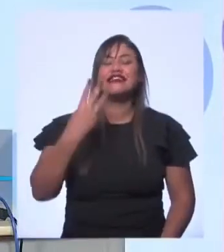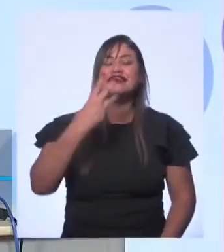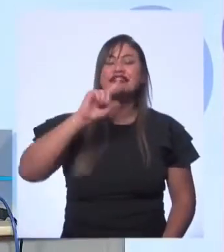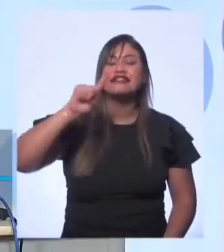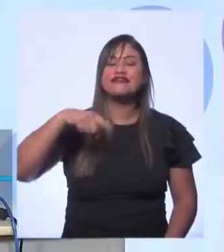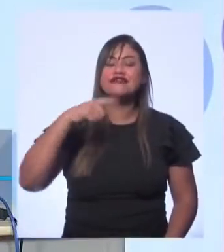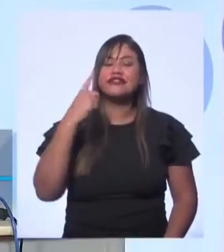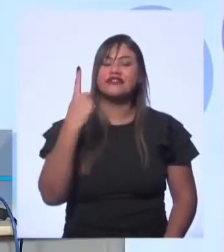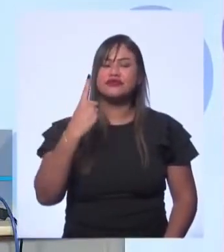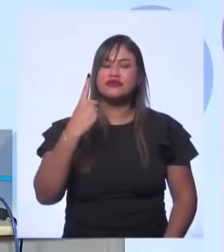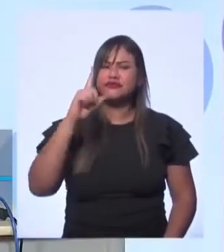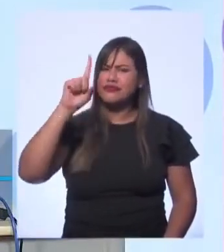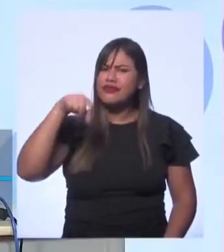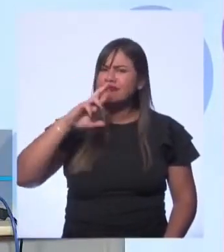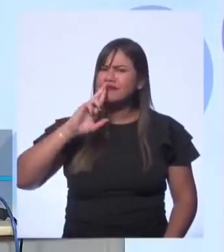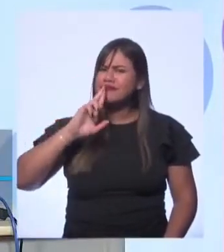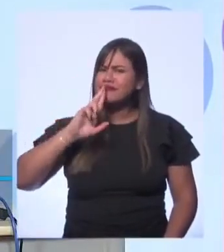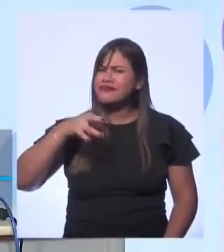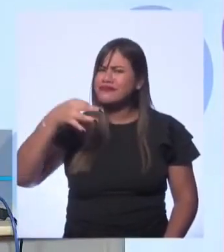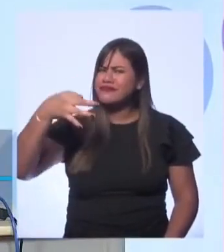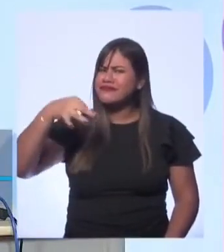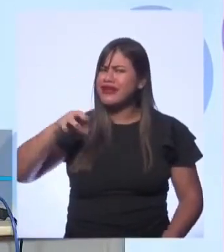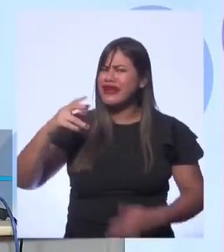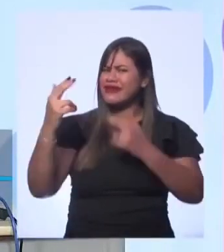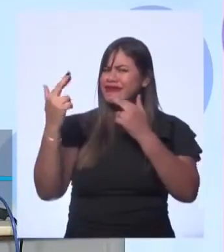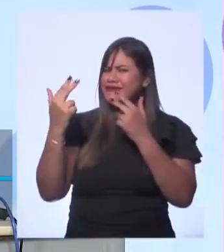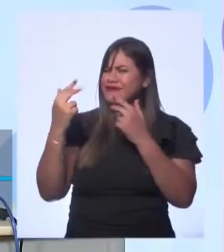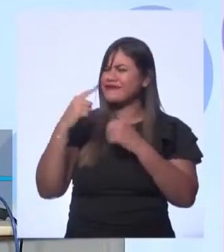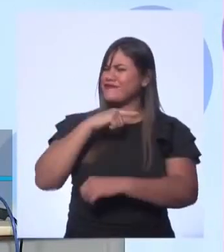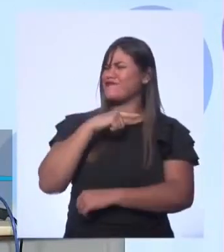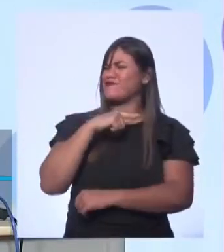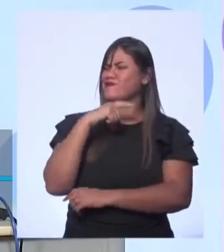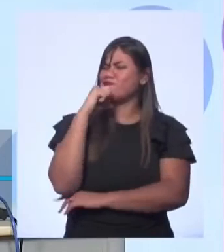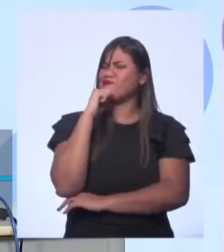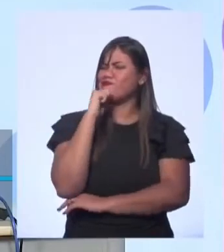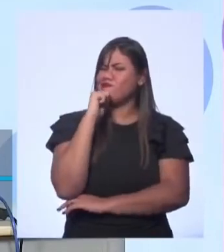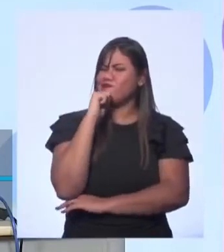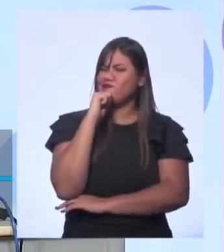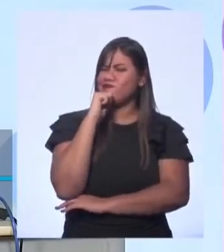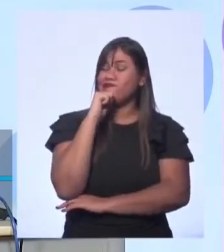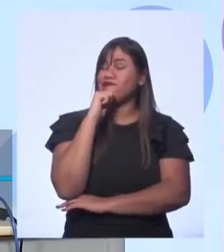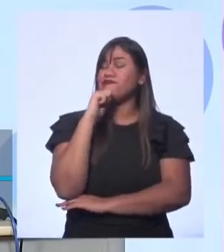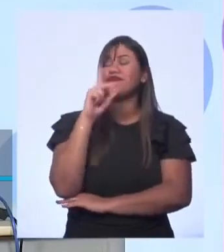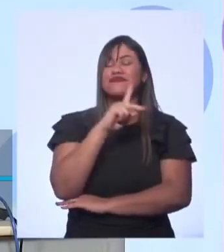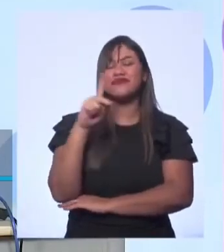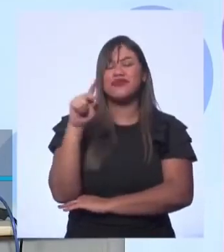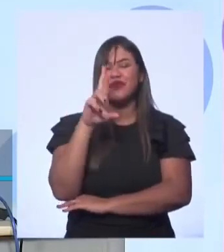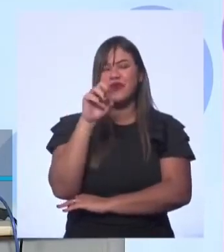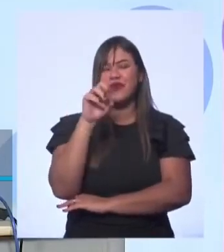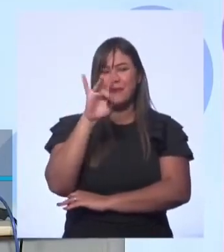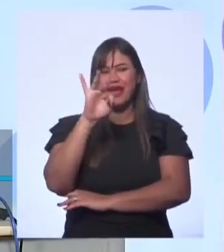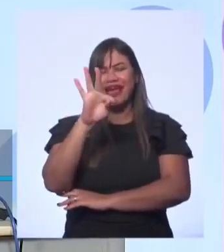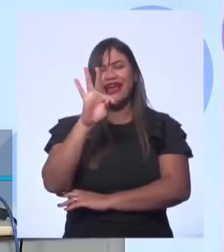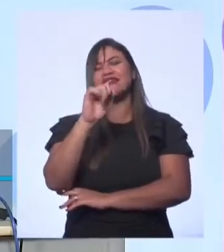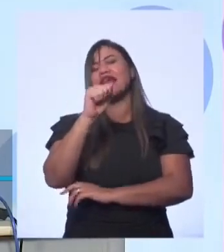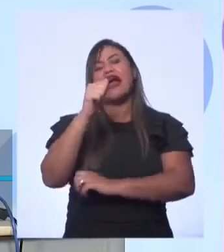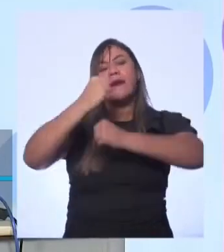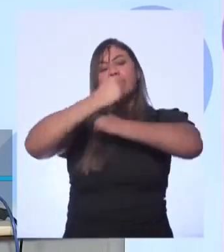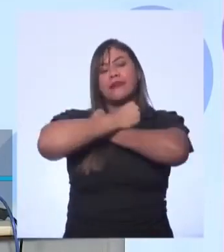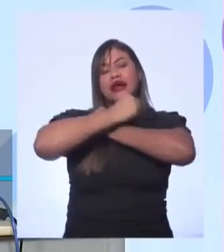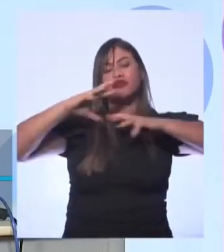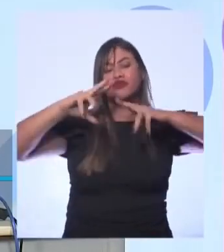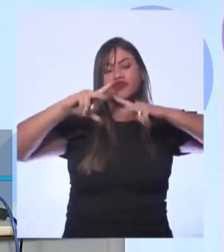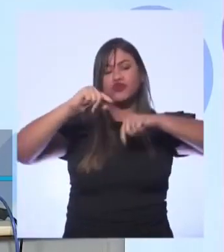3,1. Será que é isso? Será que era igual mesmo ao anterior? É. Professora Roberta, vai um grande abraço para todos os alunos que